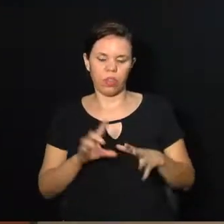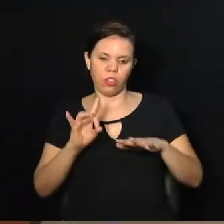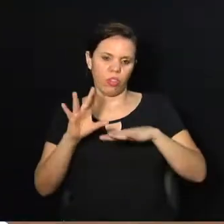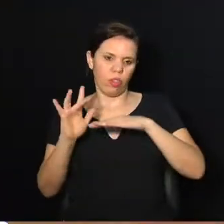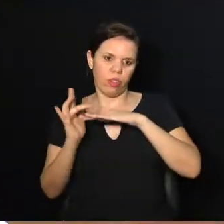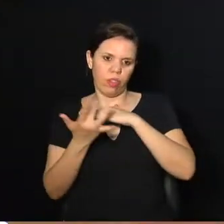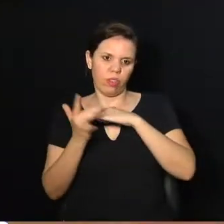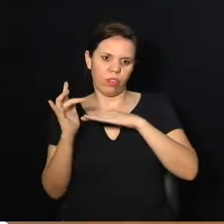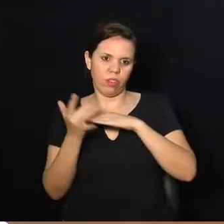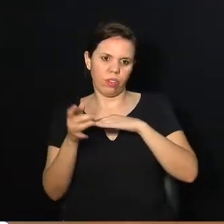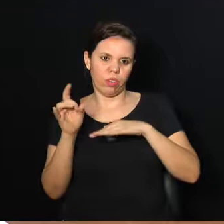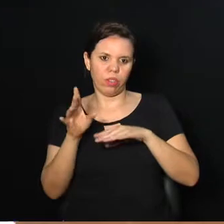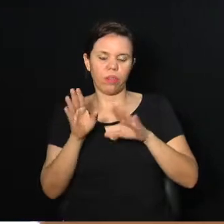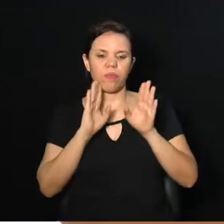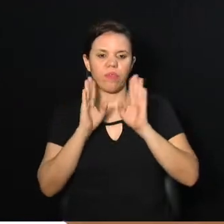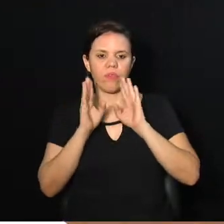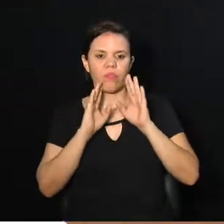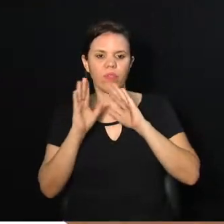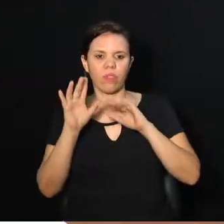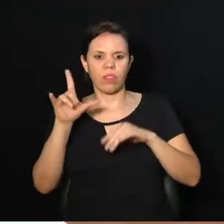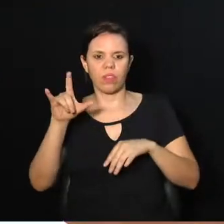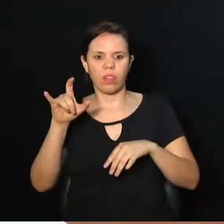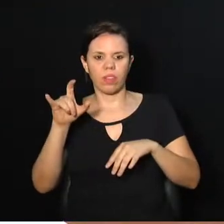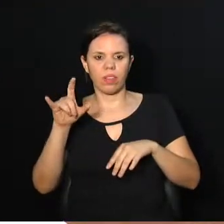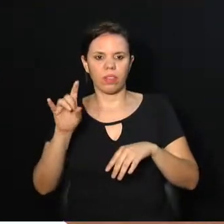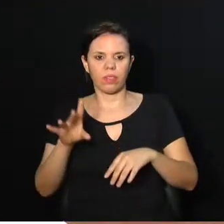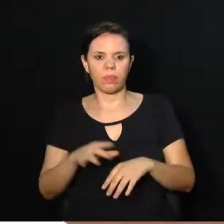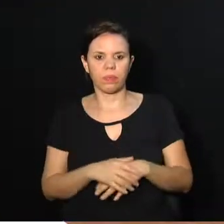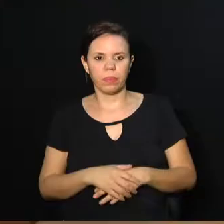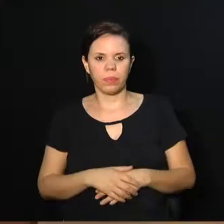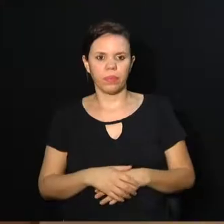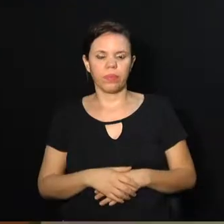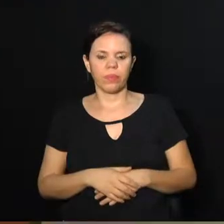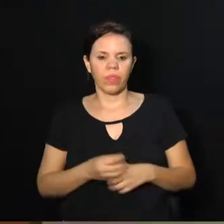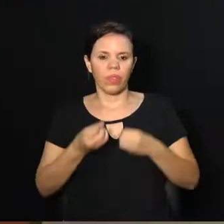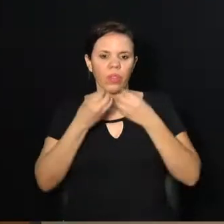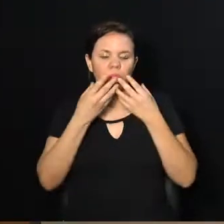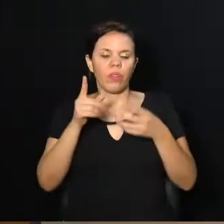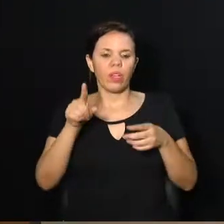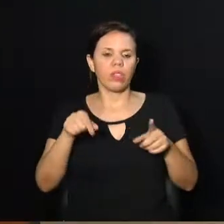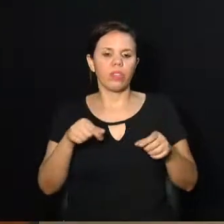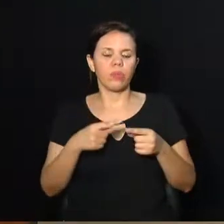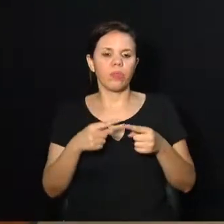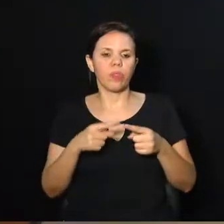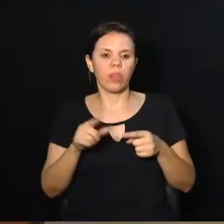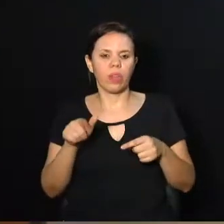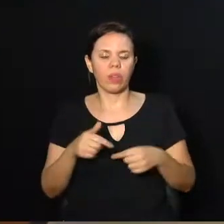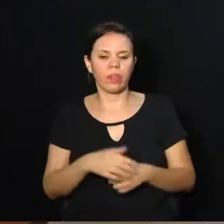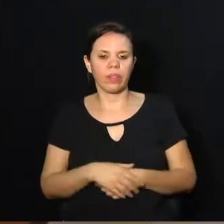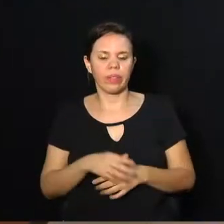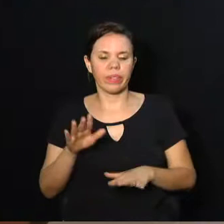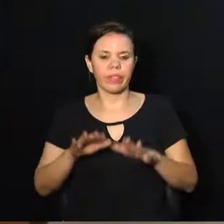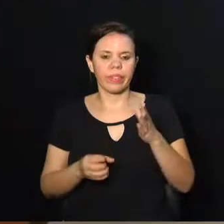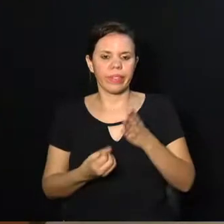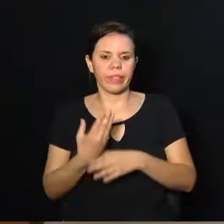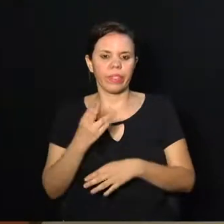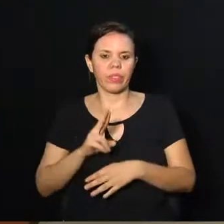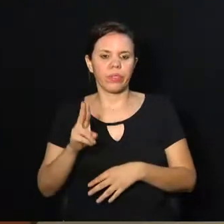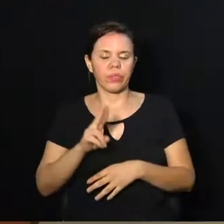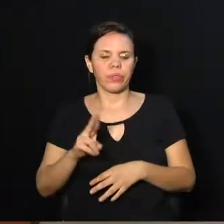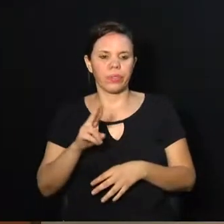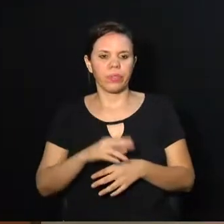Ela queria mexer no Facebook, mexer no Instagram. Mas eu estou falando isso porque é um espaço que, de repente, pode ser